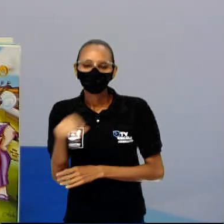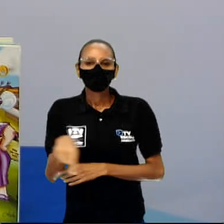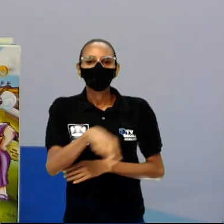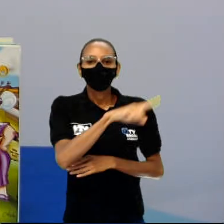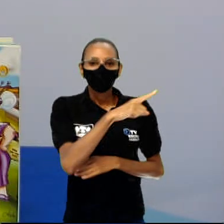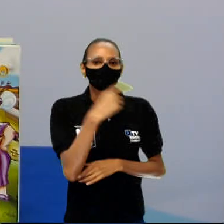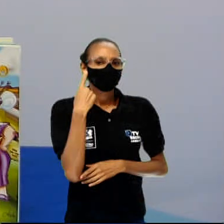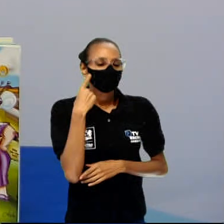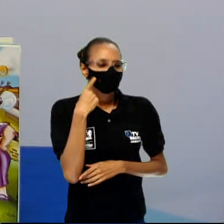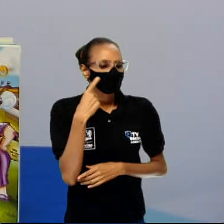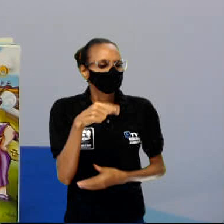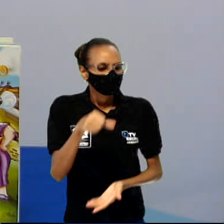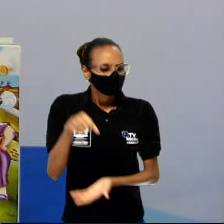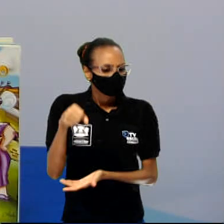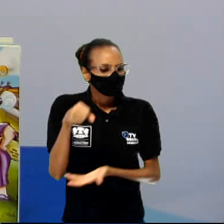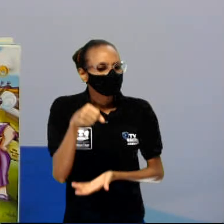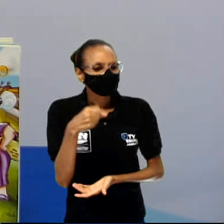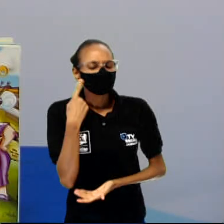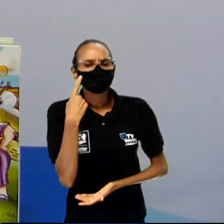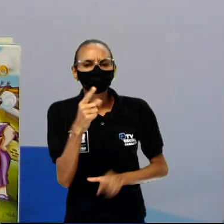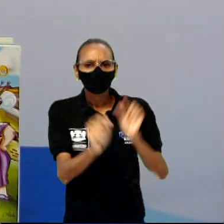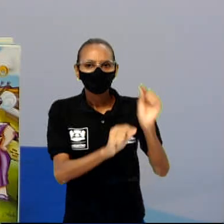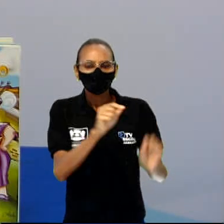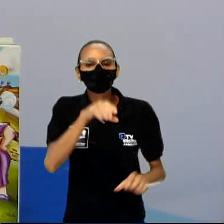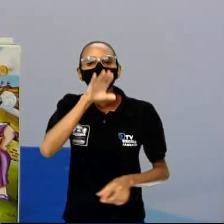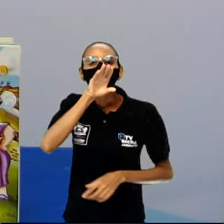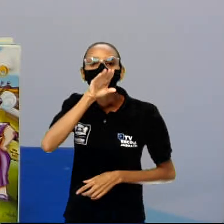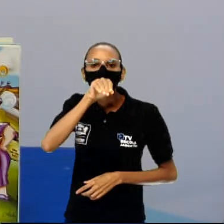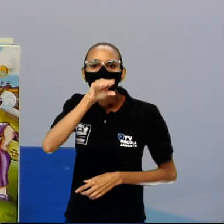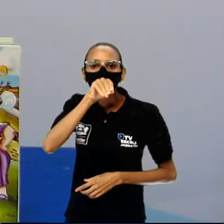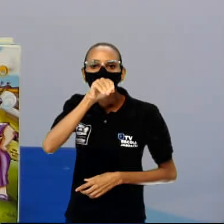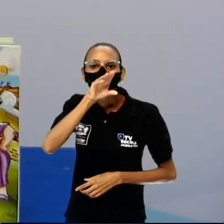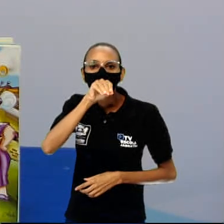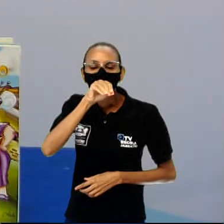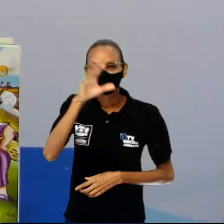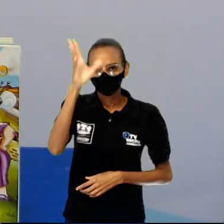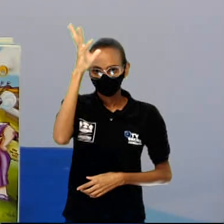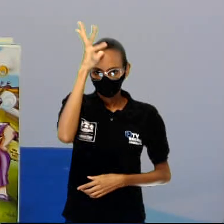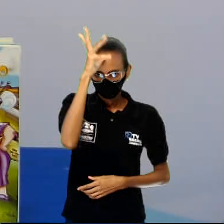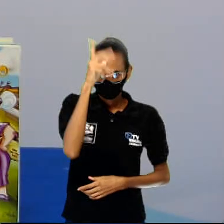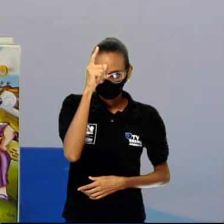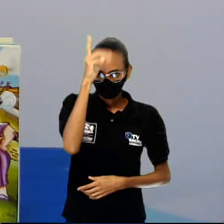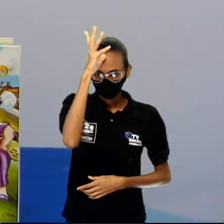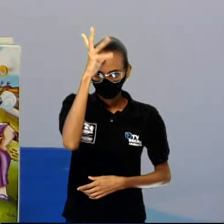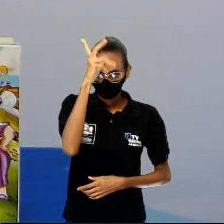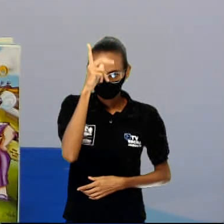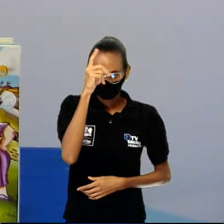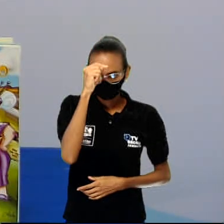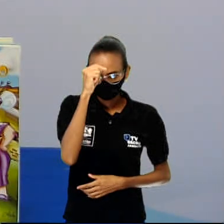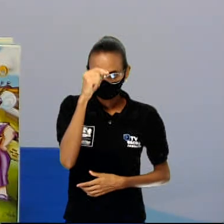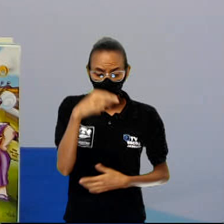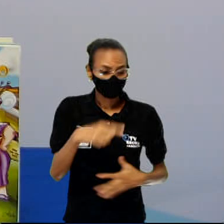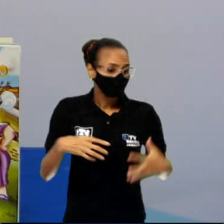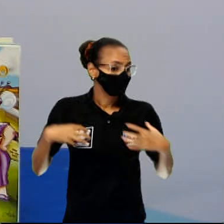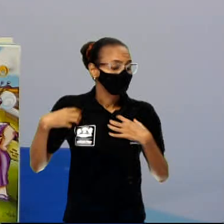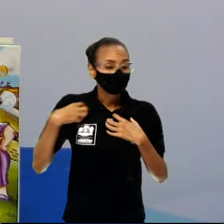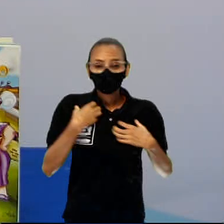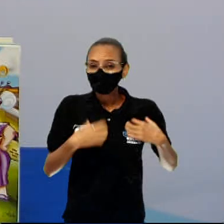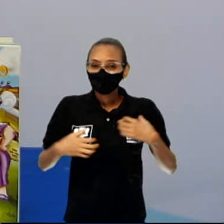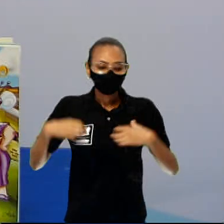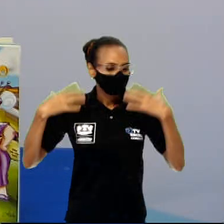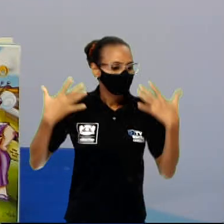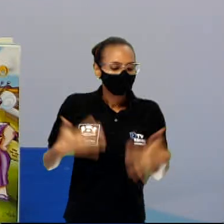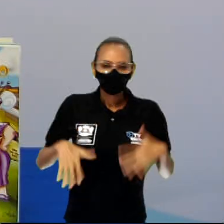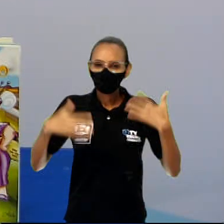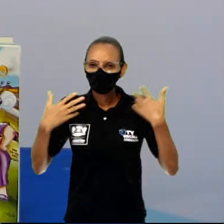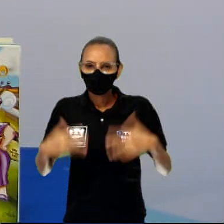chegou, estavam lá a pata Genoveva e a galinha Guilhermina. Estavam desesperadas.